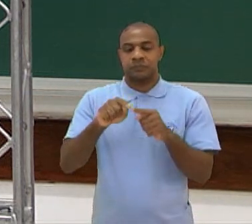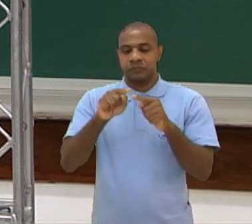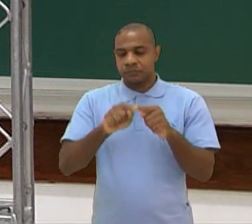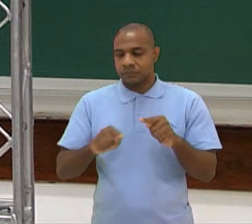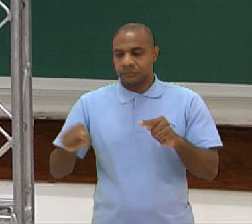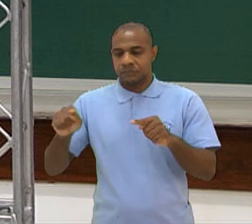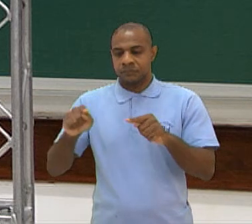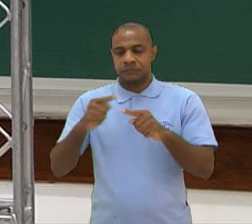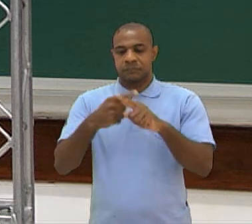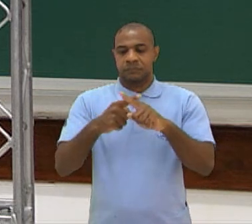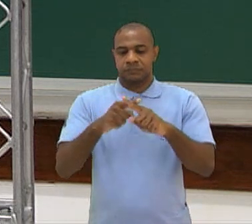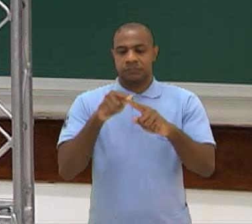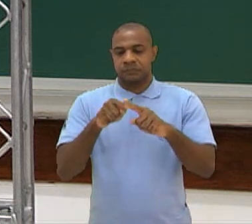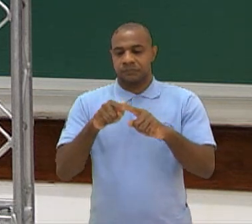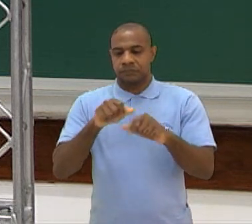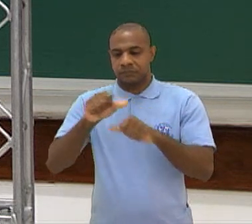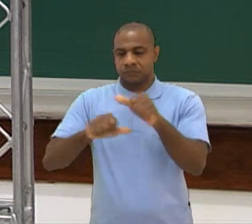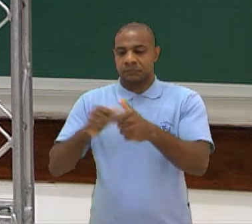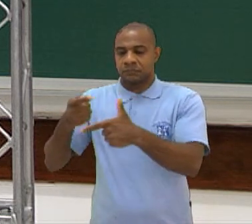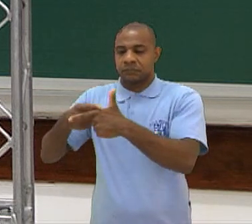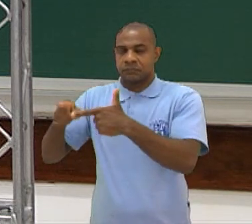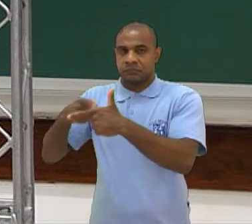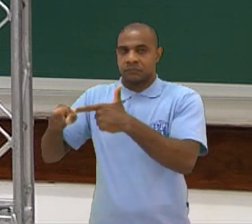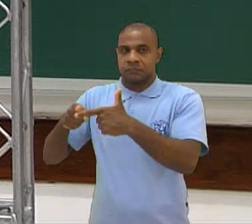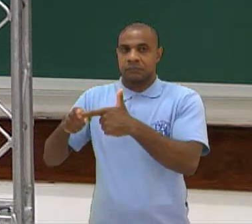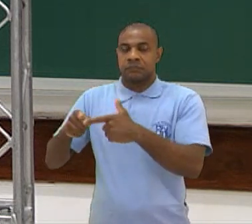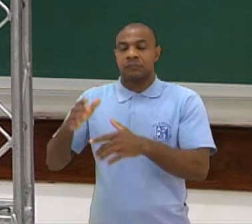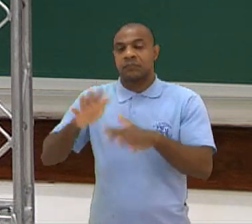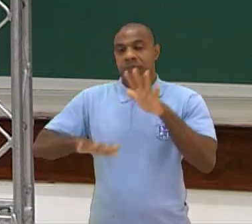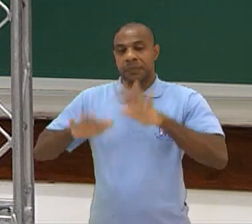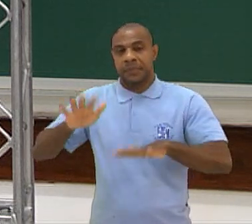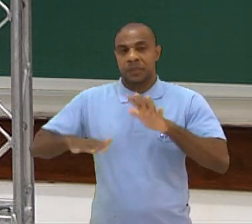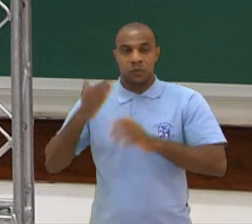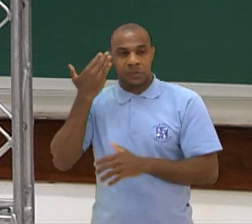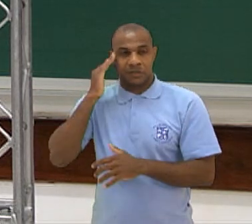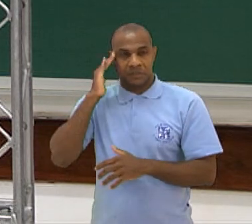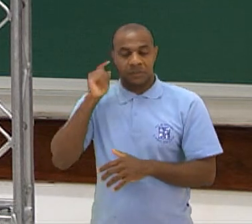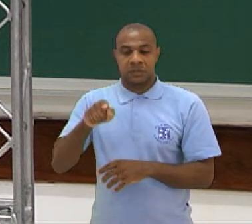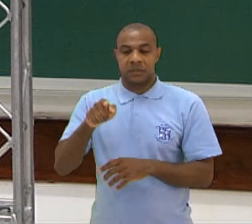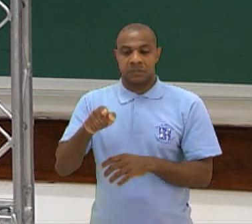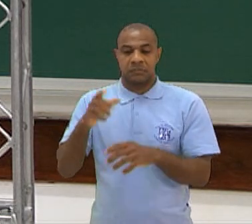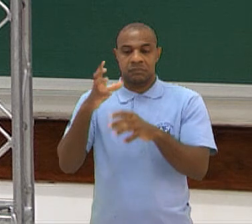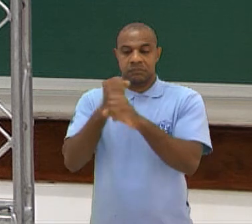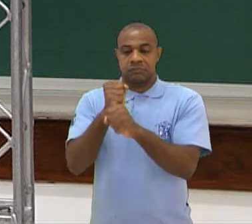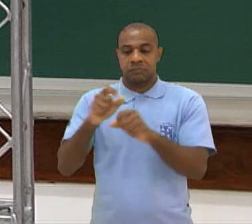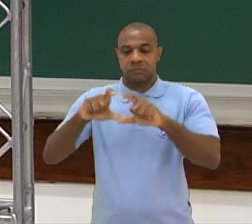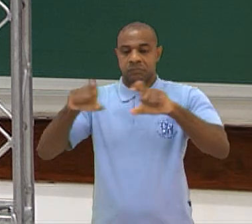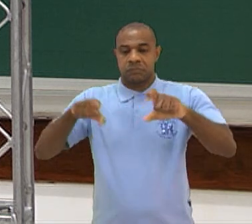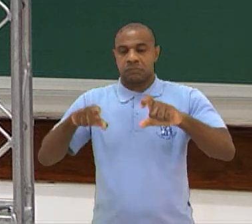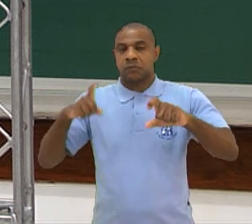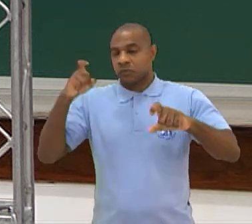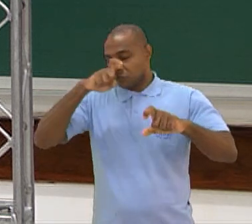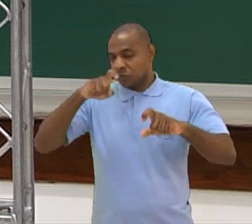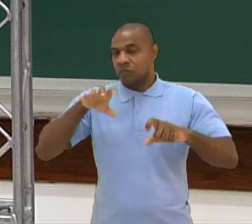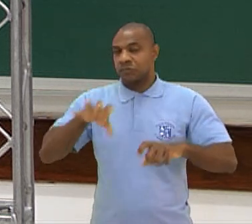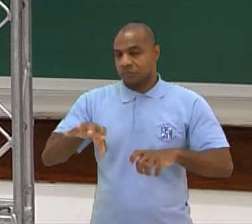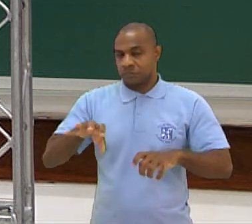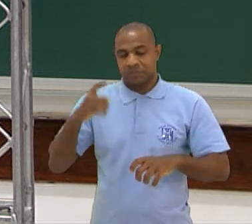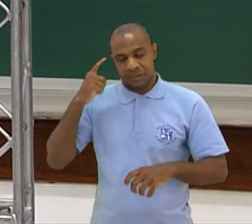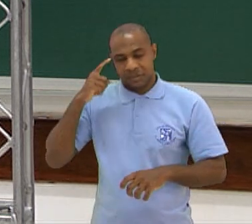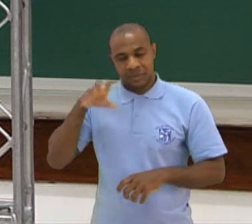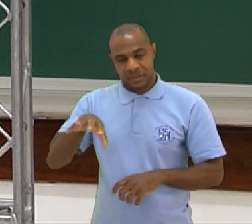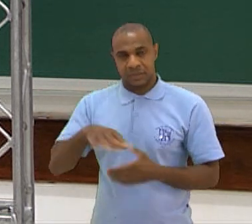os dois lados por menos 4. Porque o que eu faço de um lado, eu faço do outro. Então, se eu